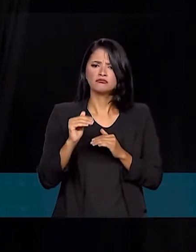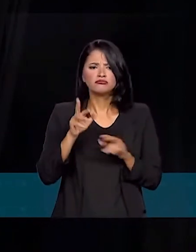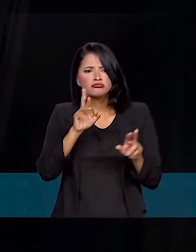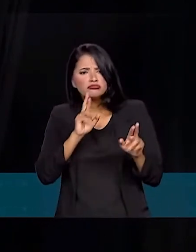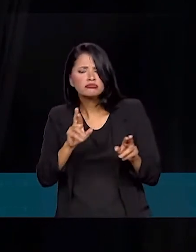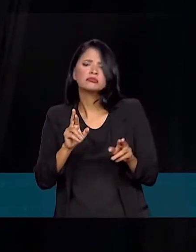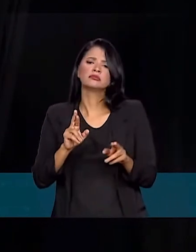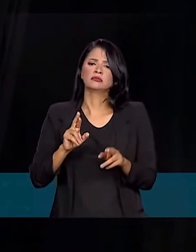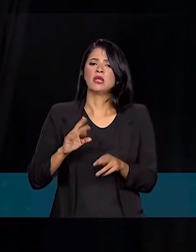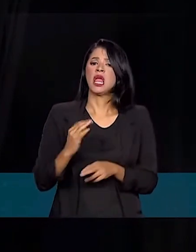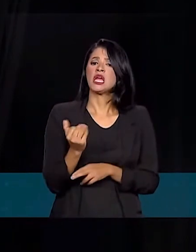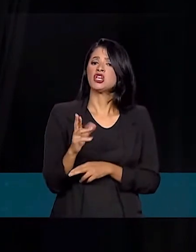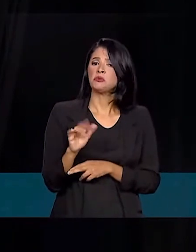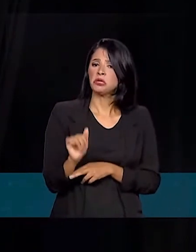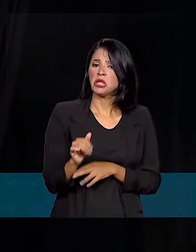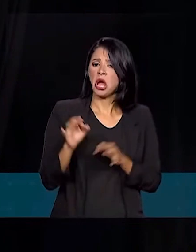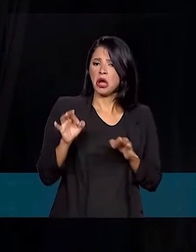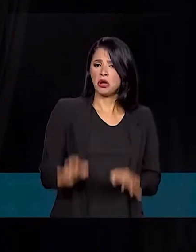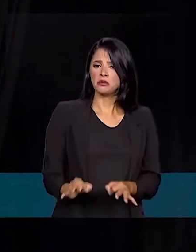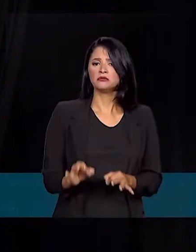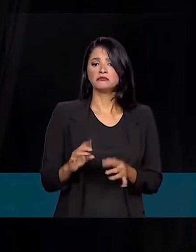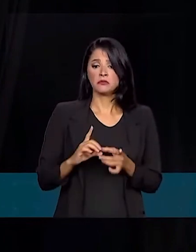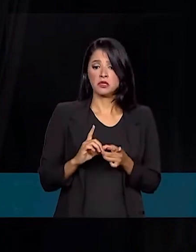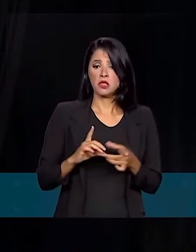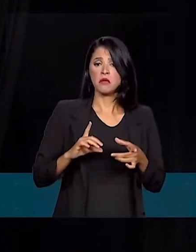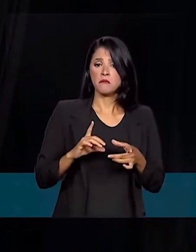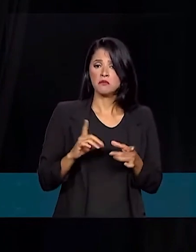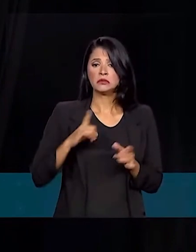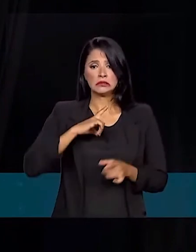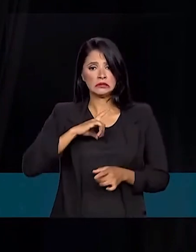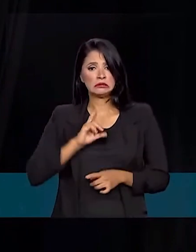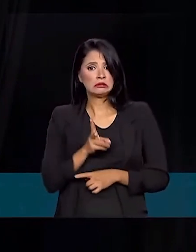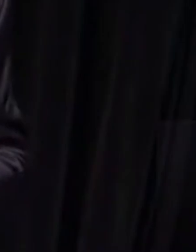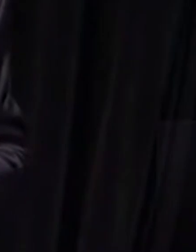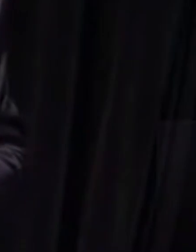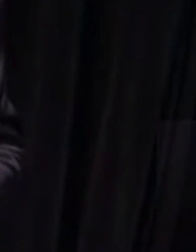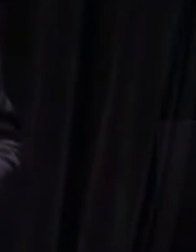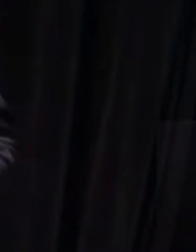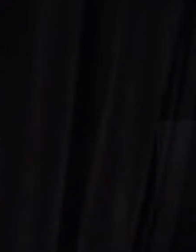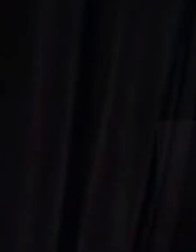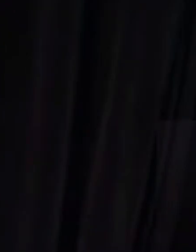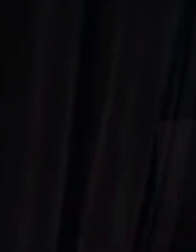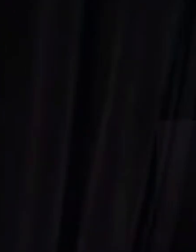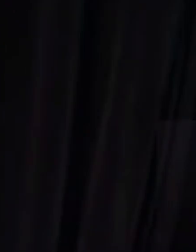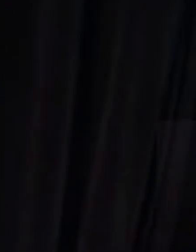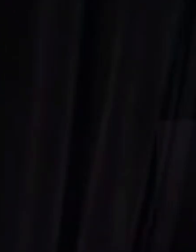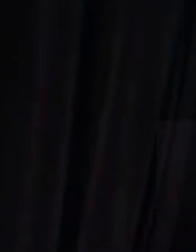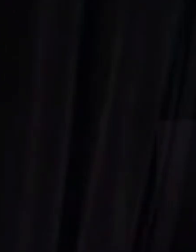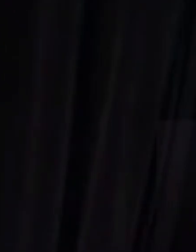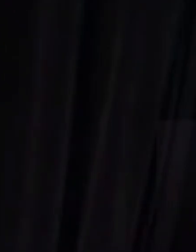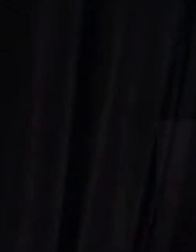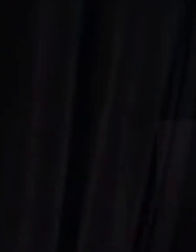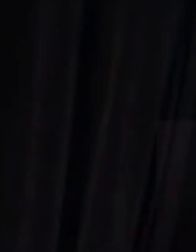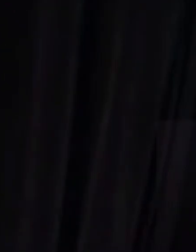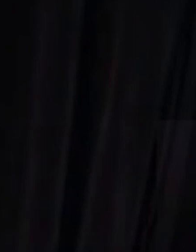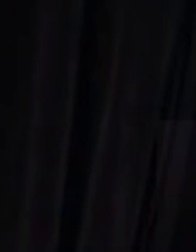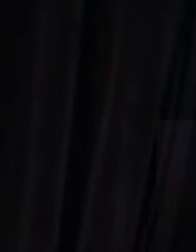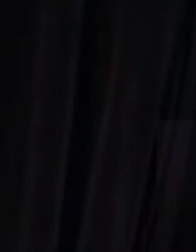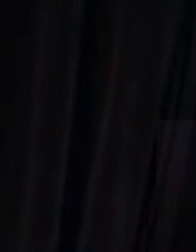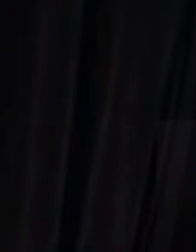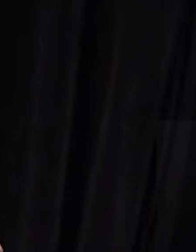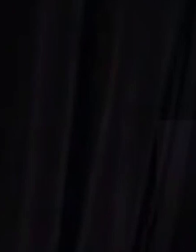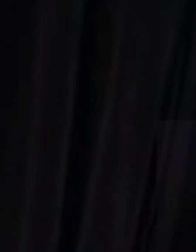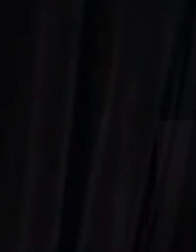credibilidade democracia sempre ditadura nunca mais